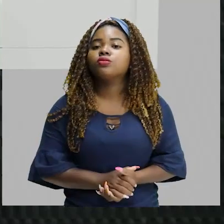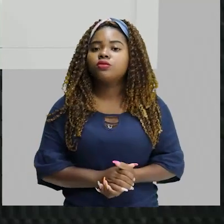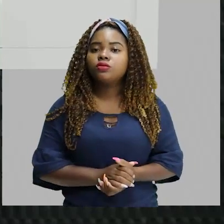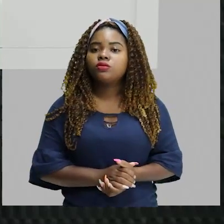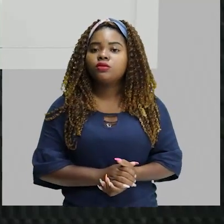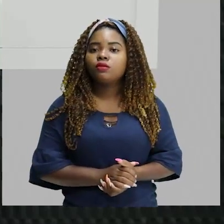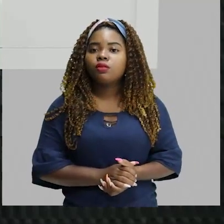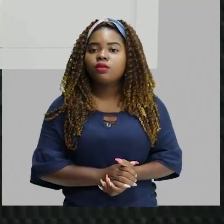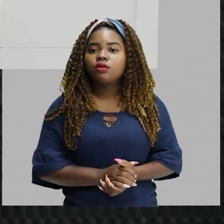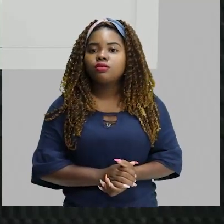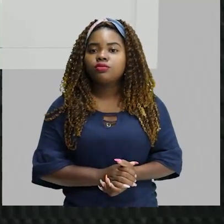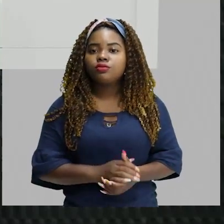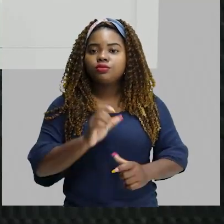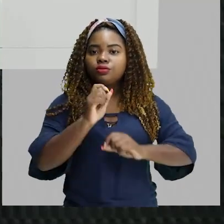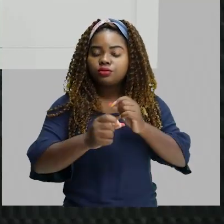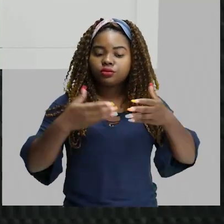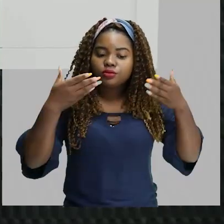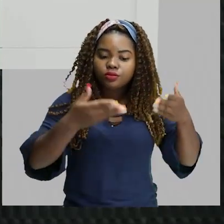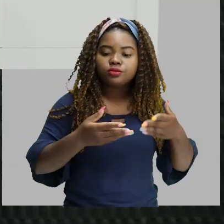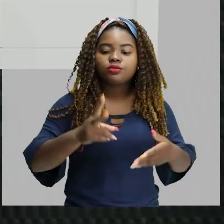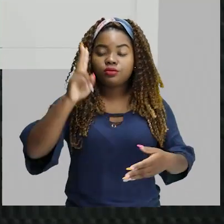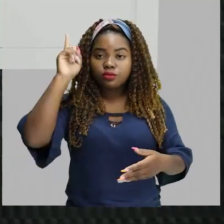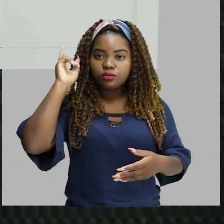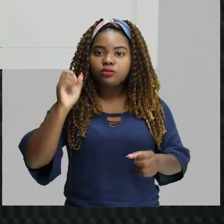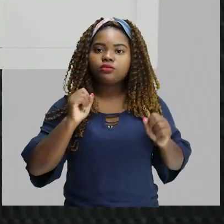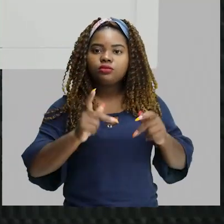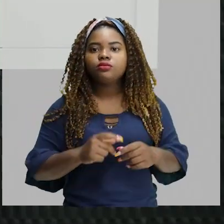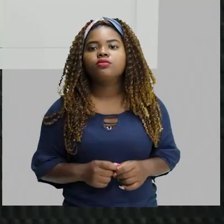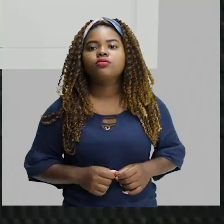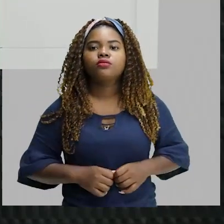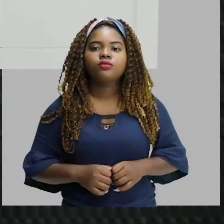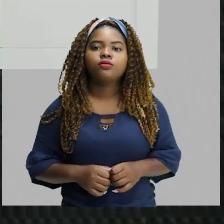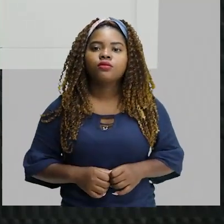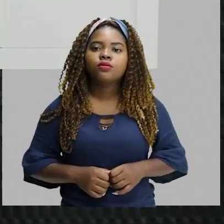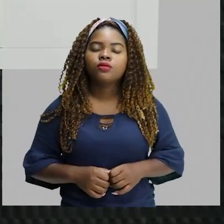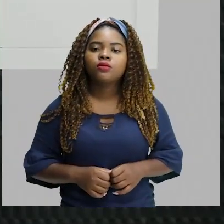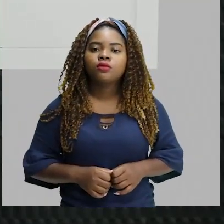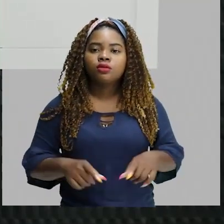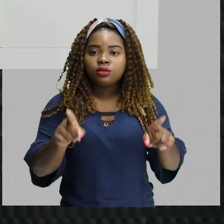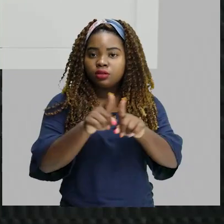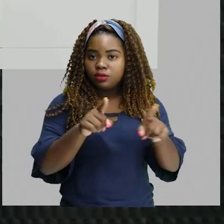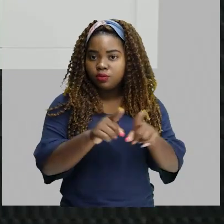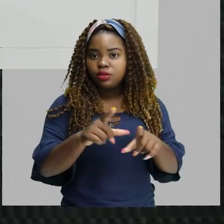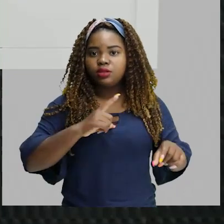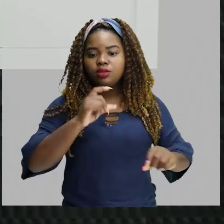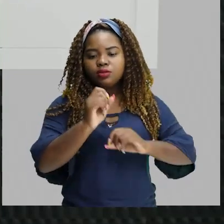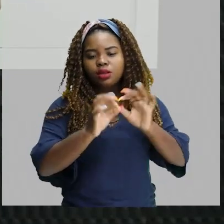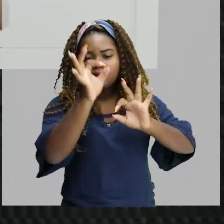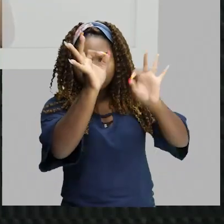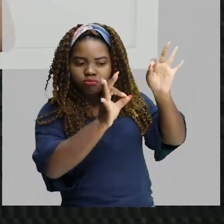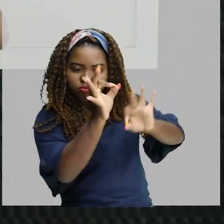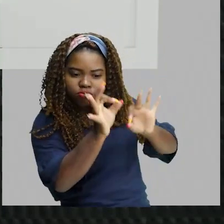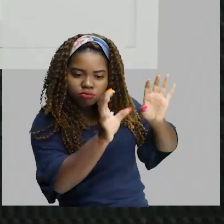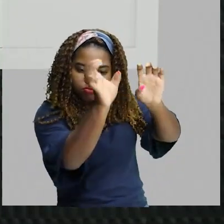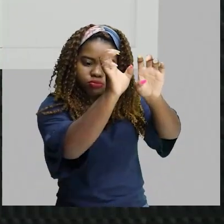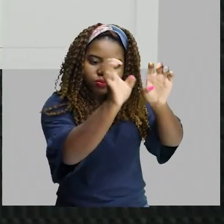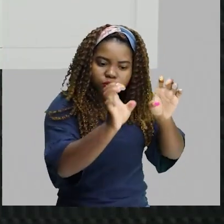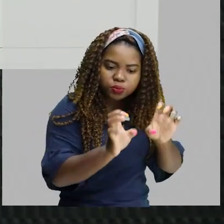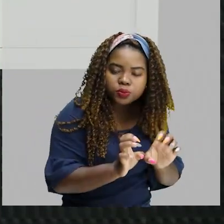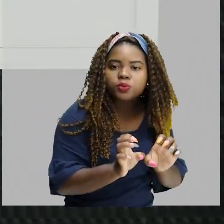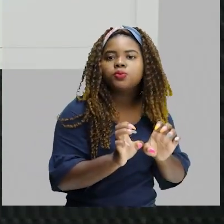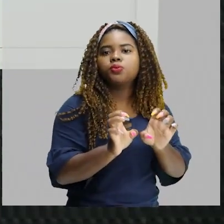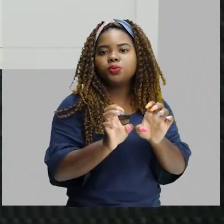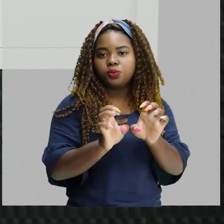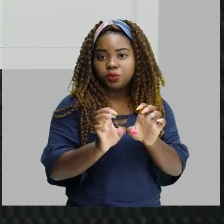da argumentação, certo? Ou seja, a sua arquitetura,